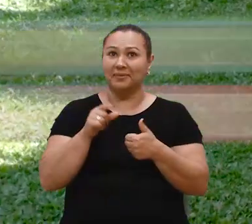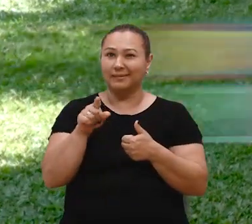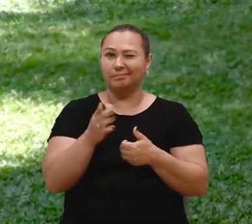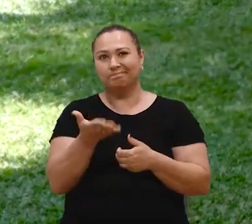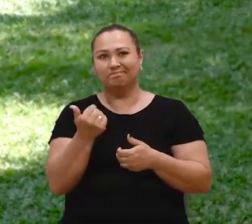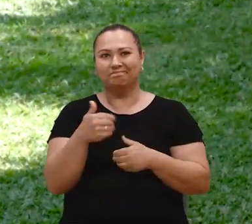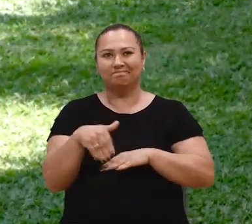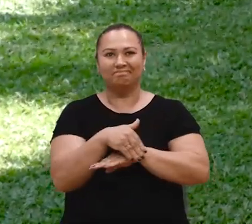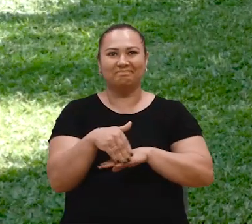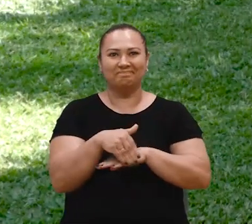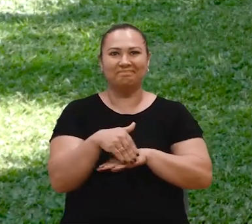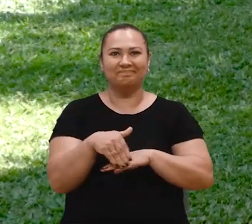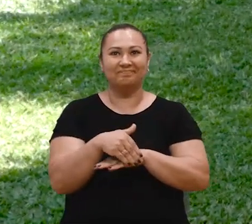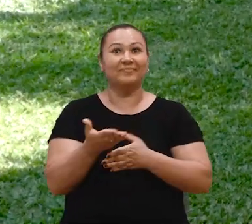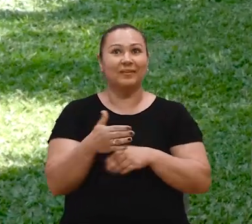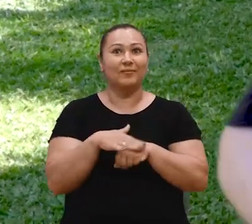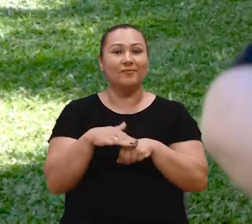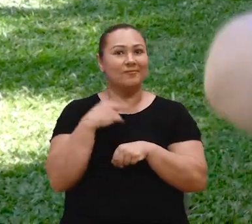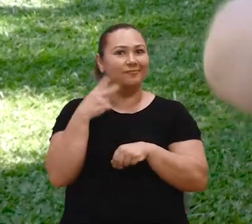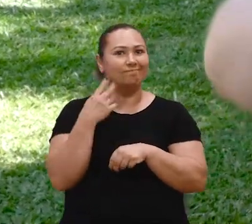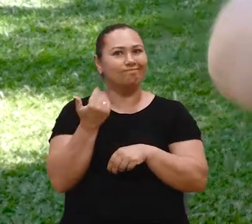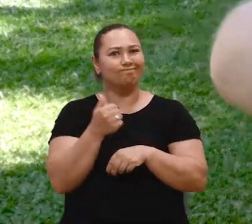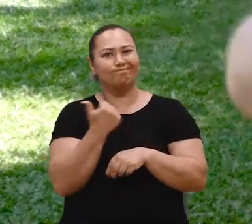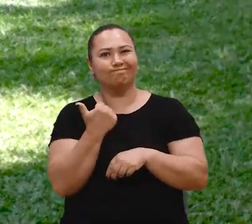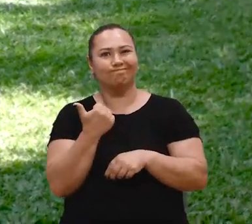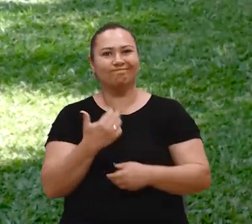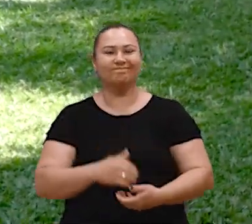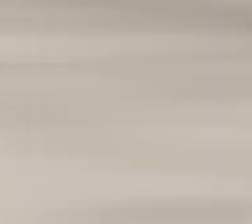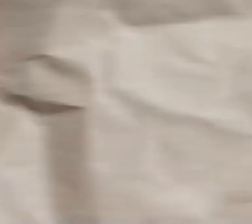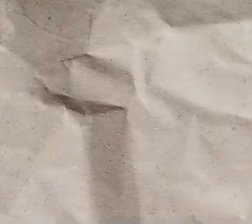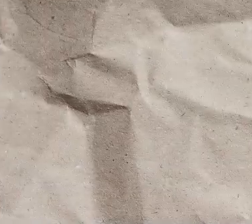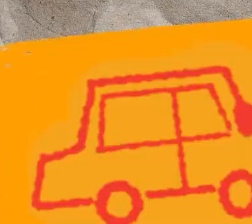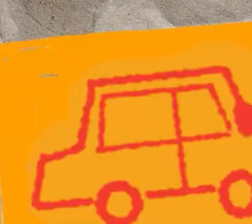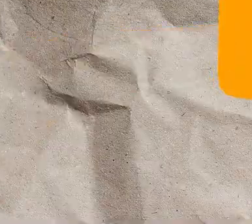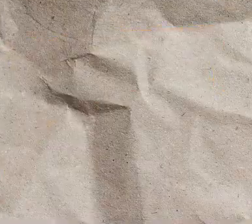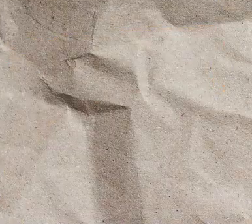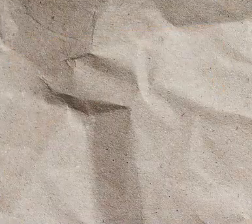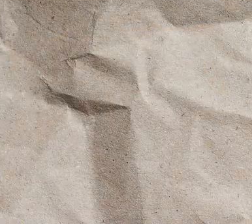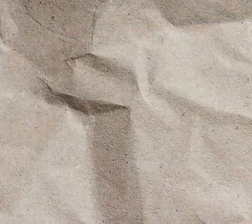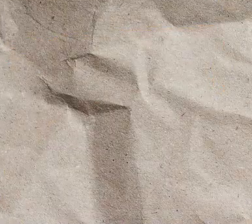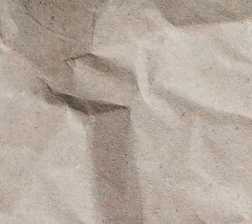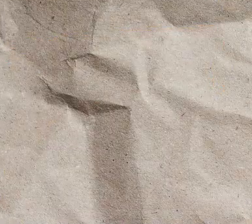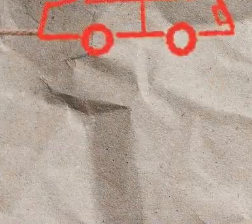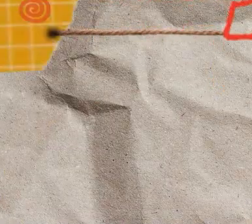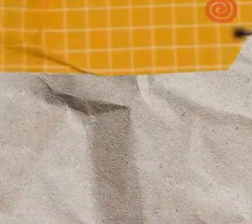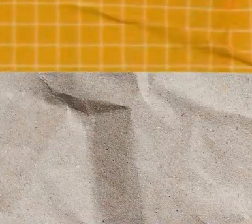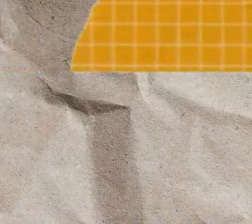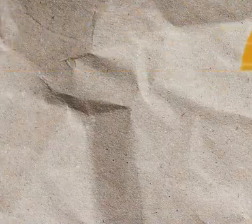Tá de boa aí? Então bora pra rua, que hoje é dia de falar vereador e de carona. Vem!